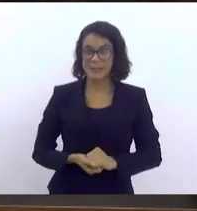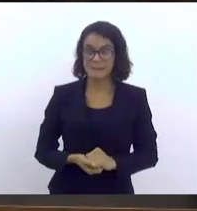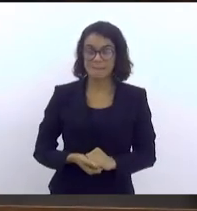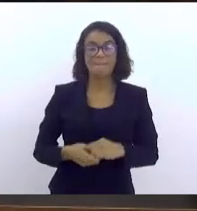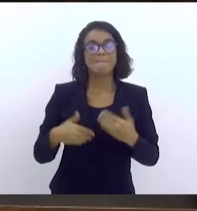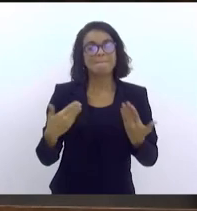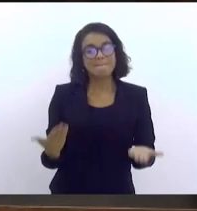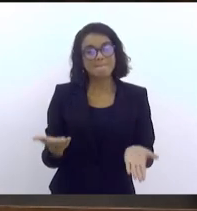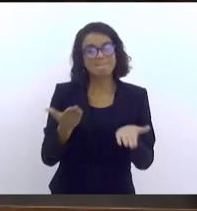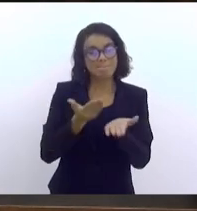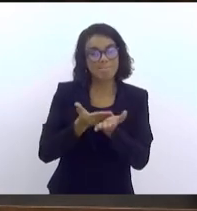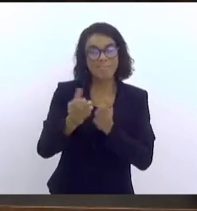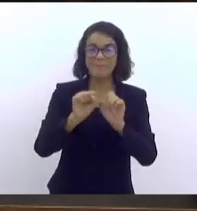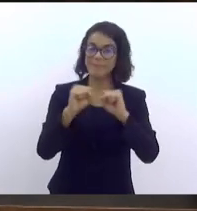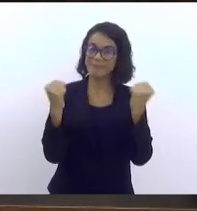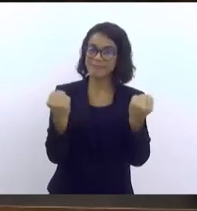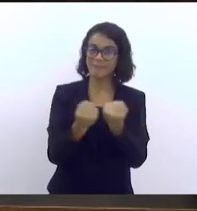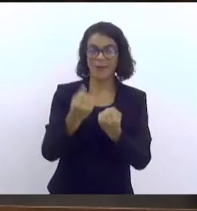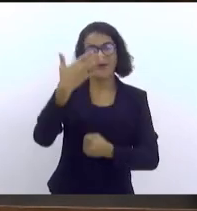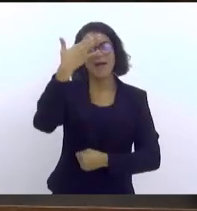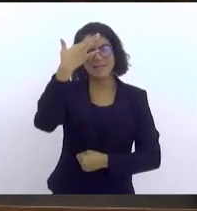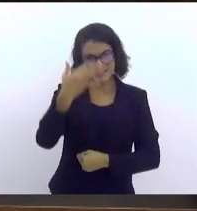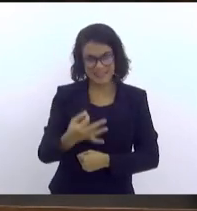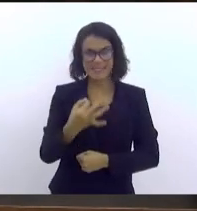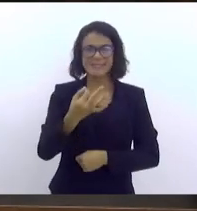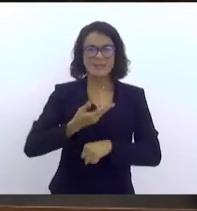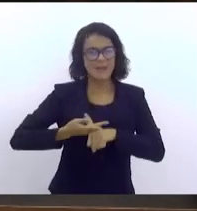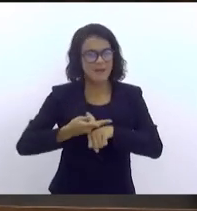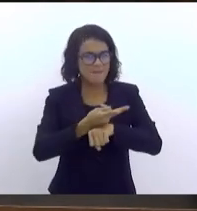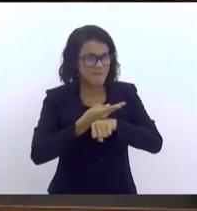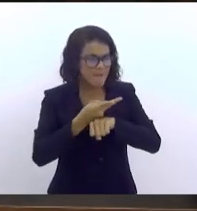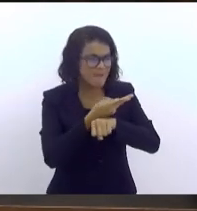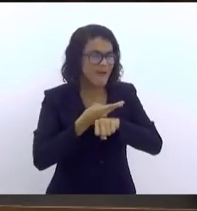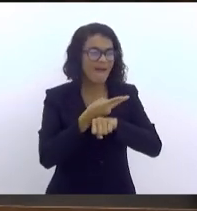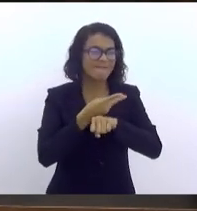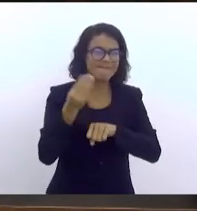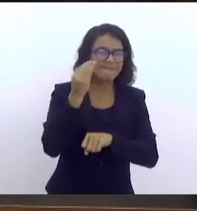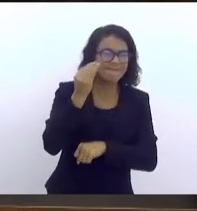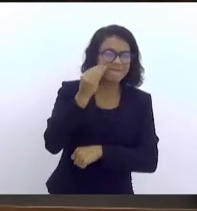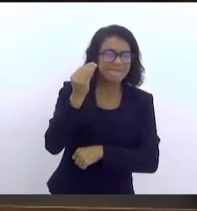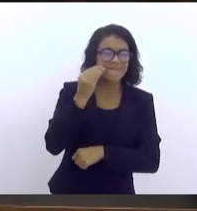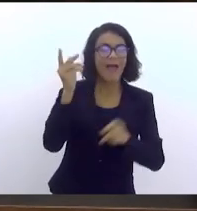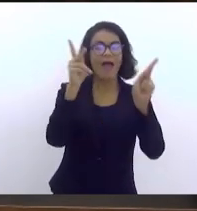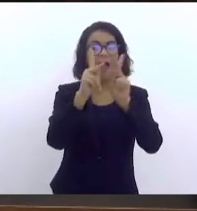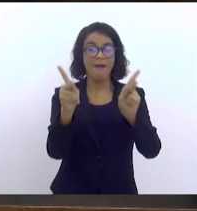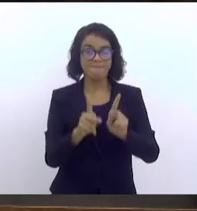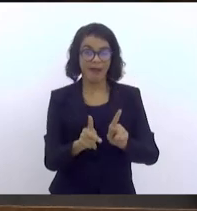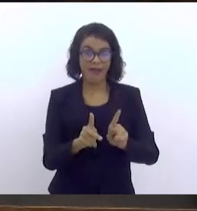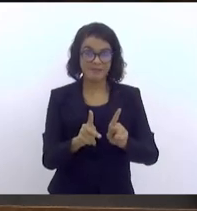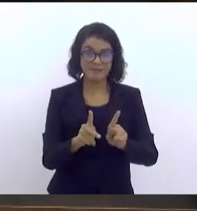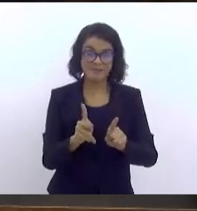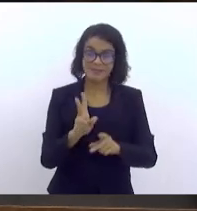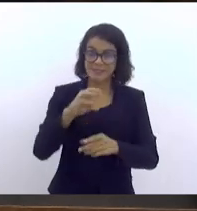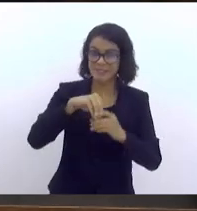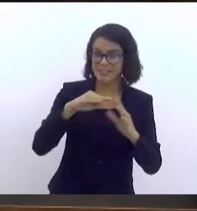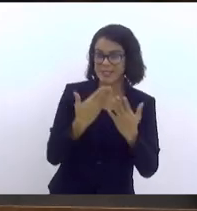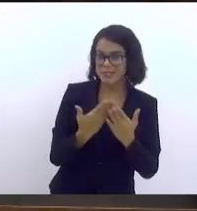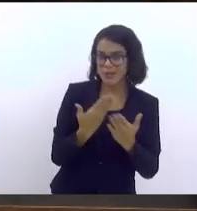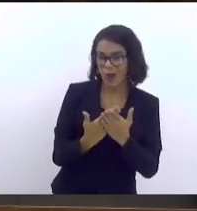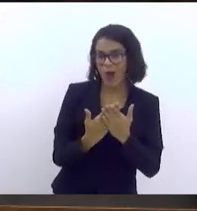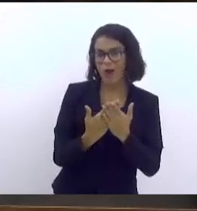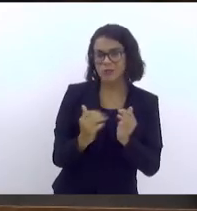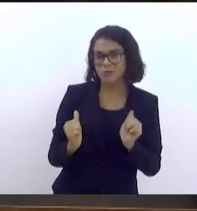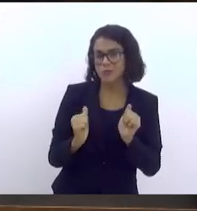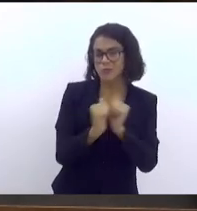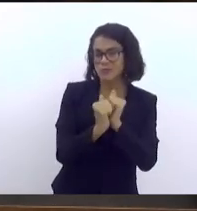então começa Esse seminário com a certeza de que a busca pela paz nas escolas não encerra aqui juntos e